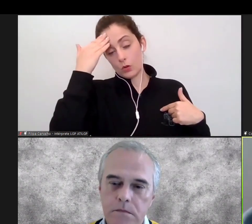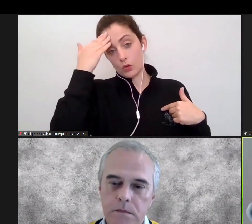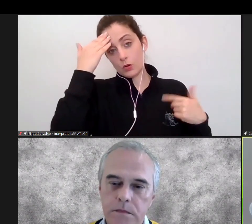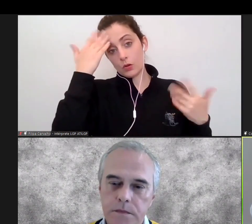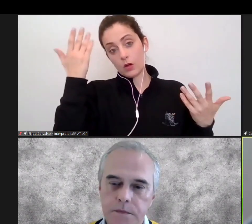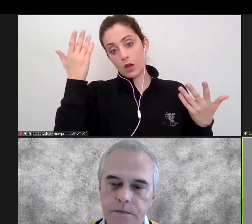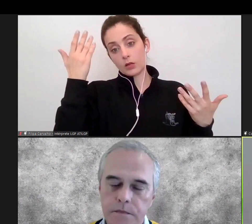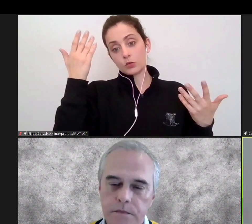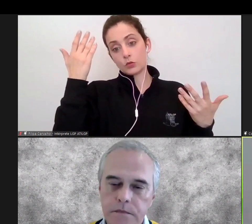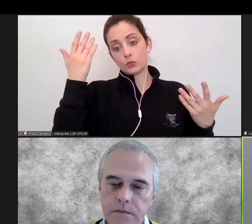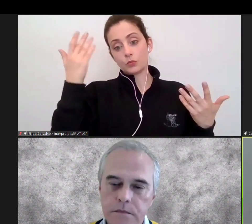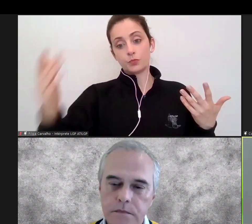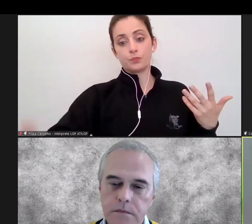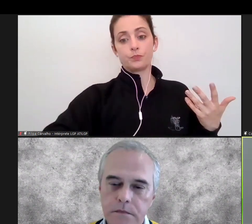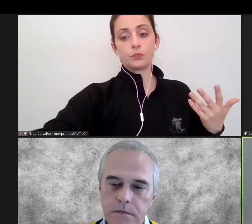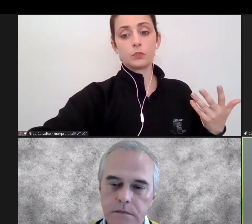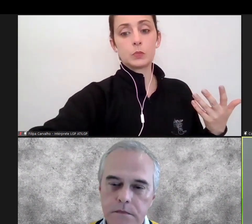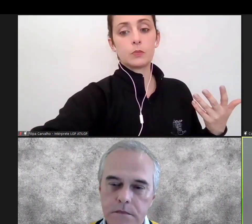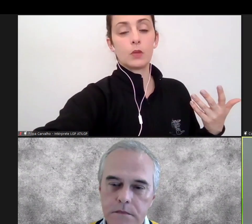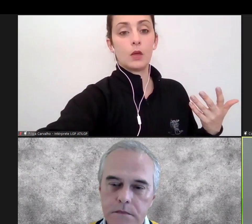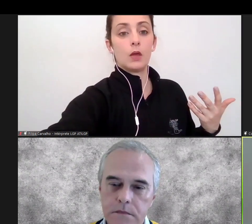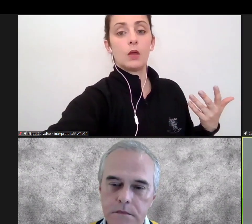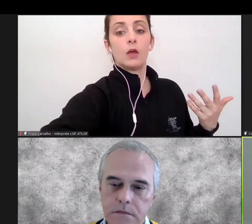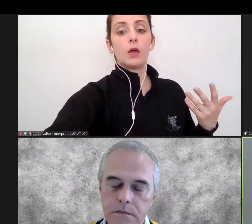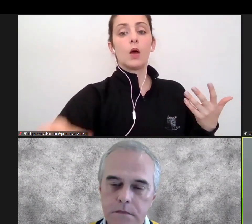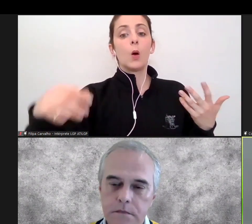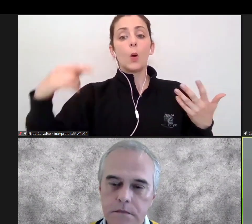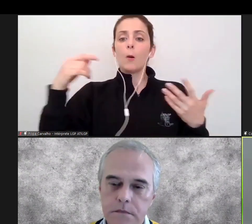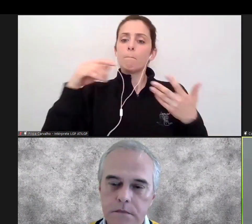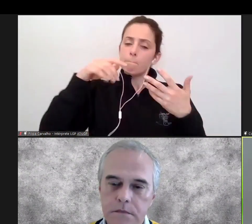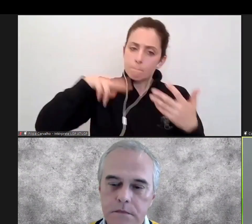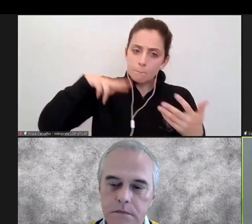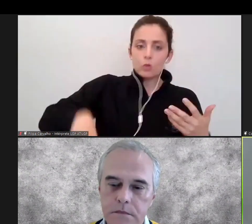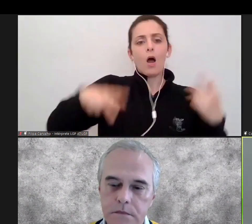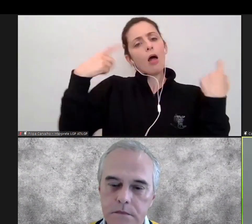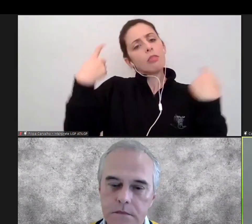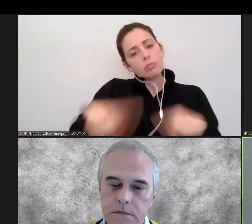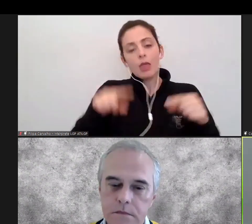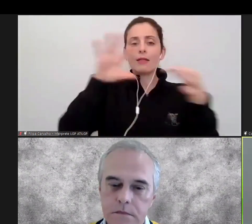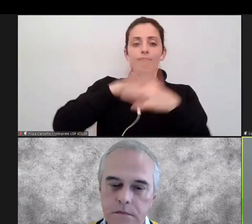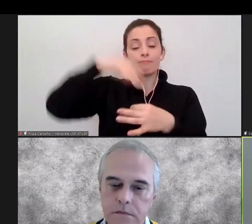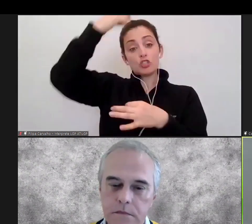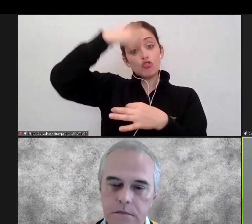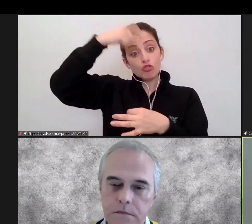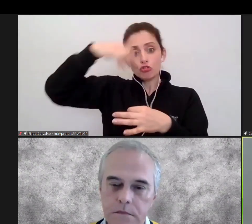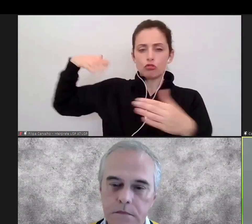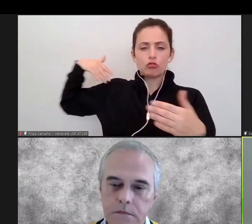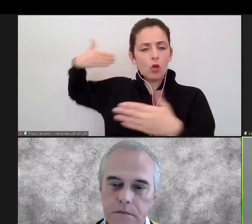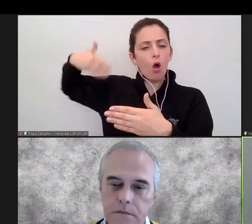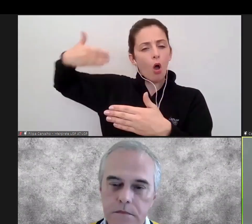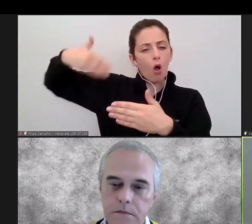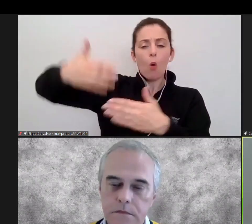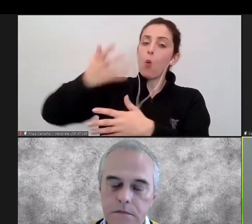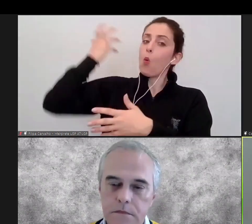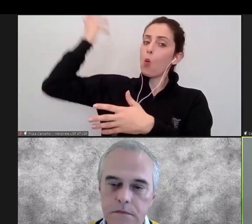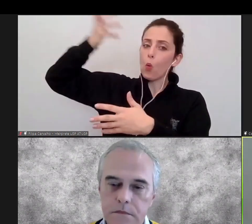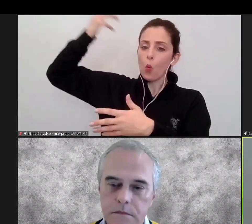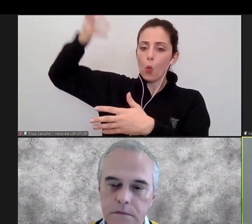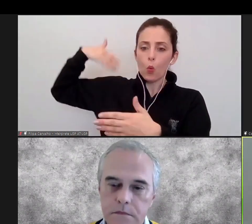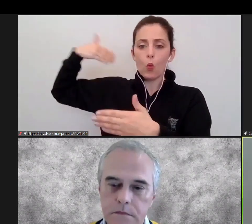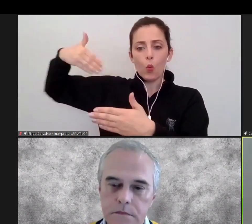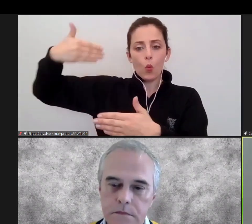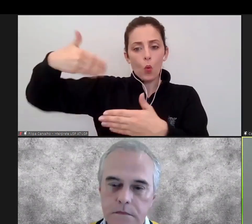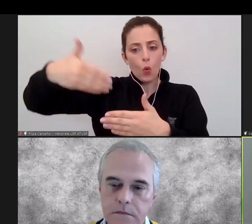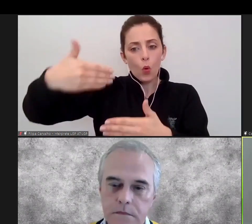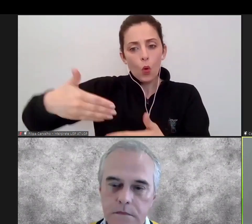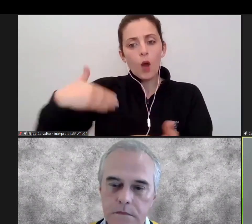acho que Portugal existem aqui obstáculos históricos e culturais que podem dificultar muitas vezes esta tomada de consciência para aquela que é a